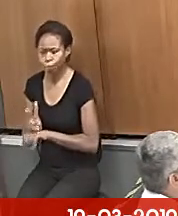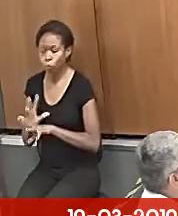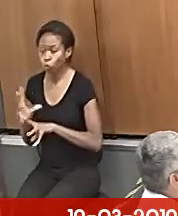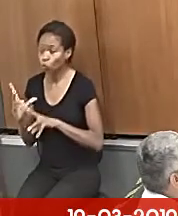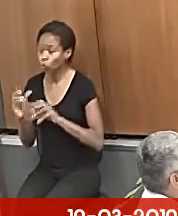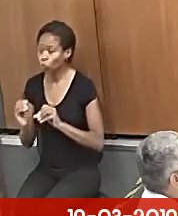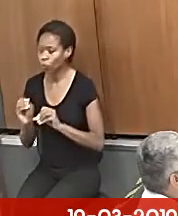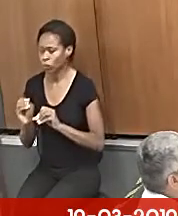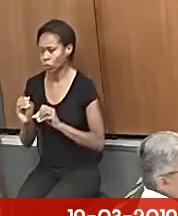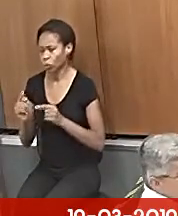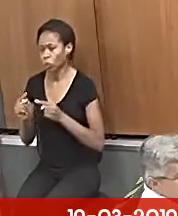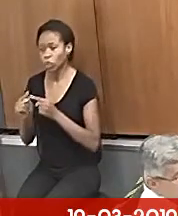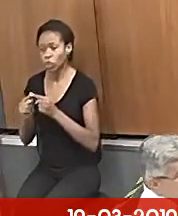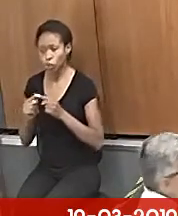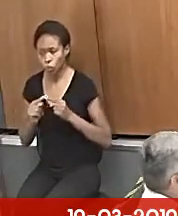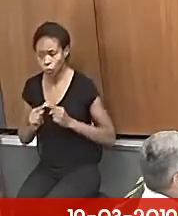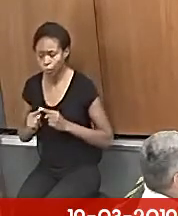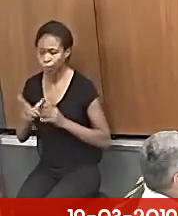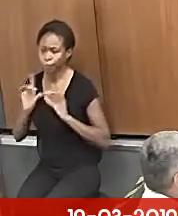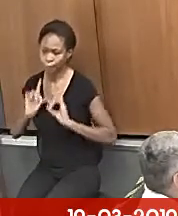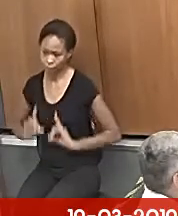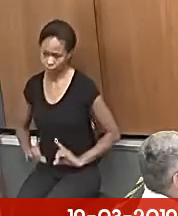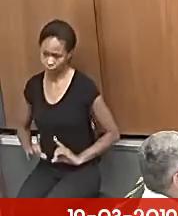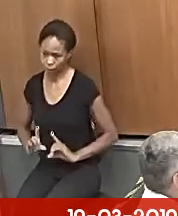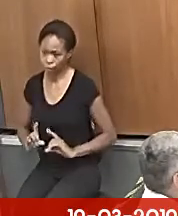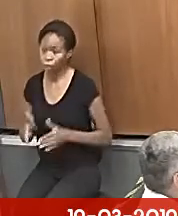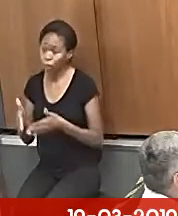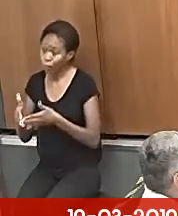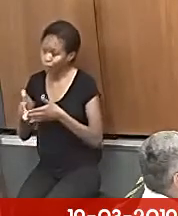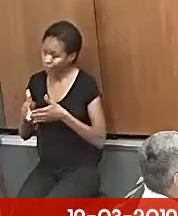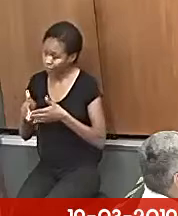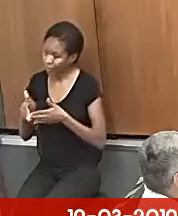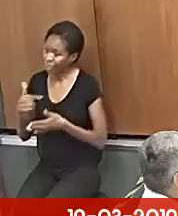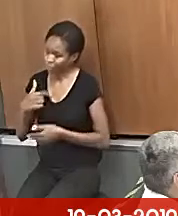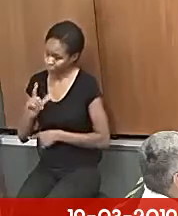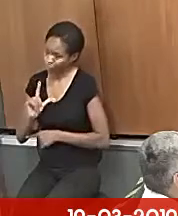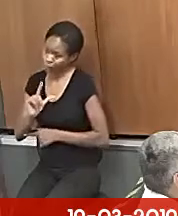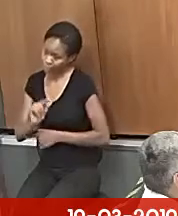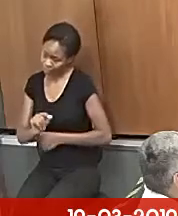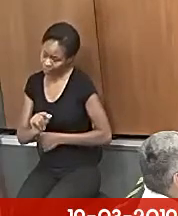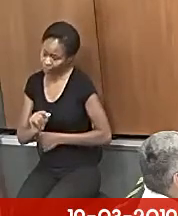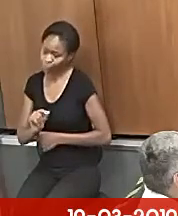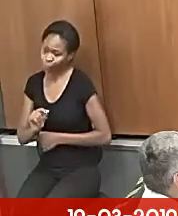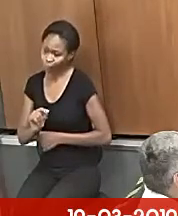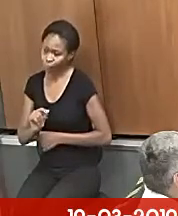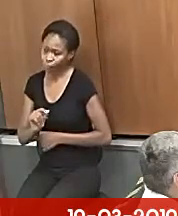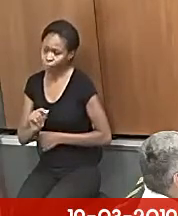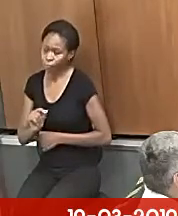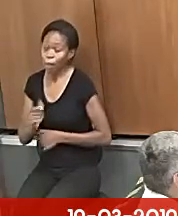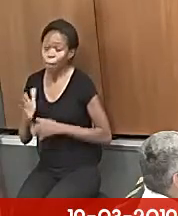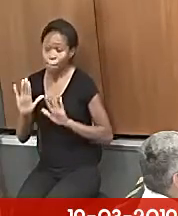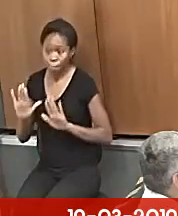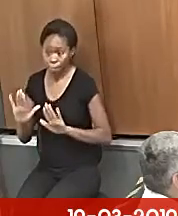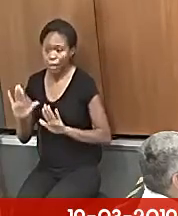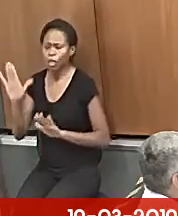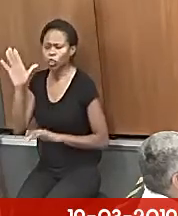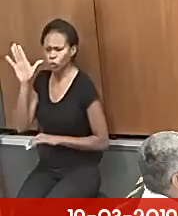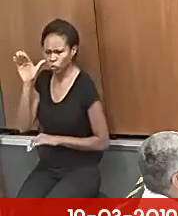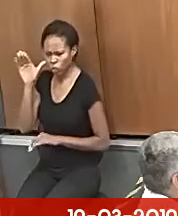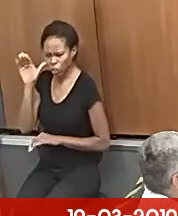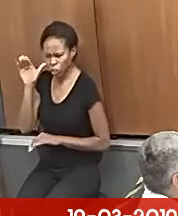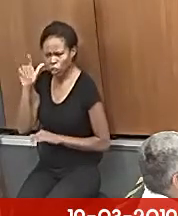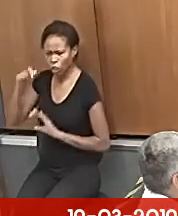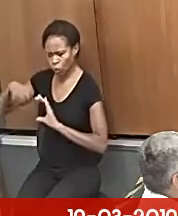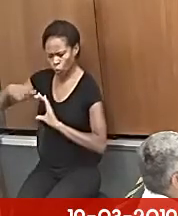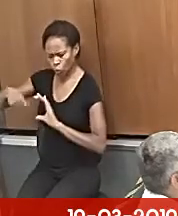então a consciência de vocês vou fazer como professor eu também farei questão já assisti a cada